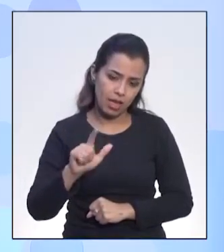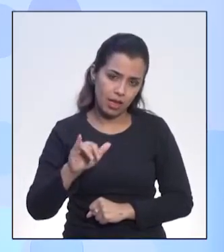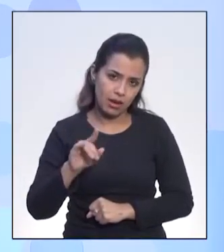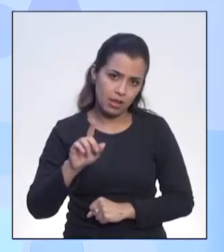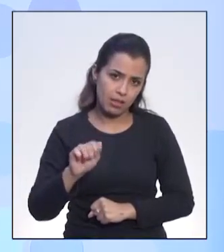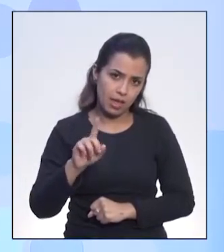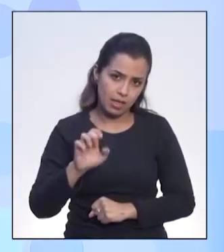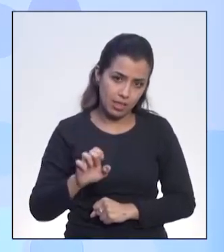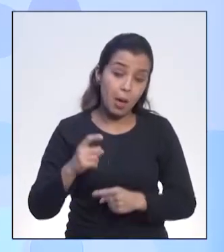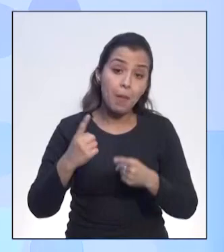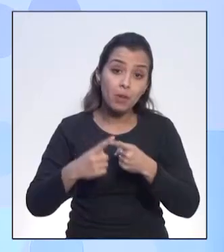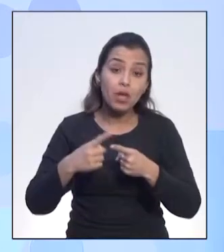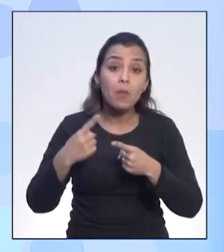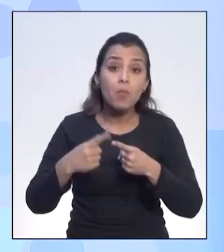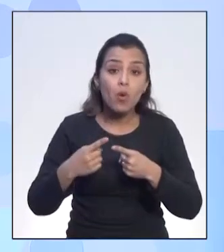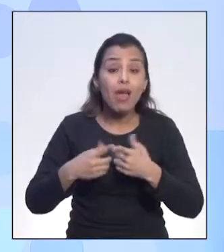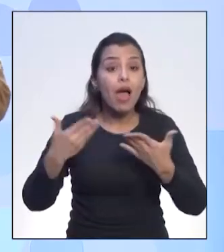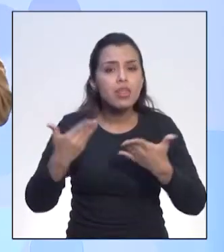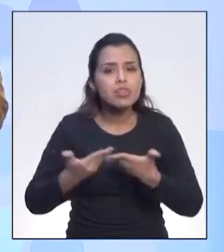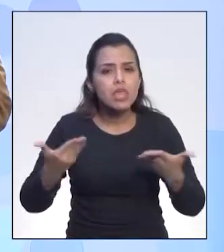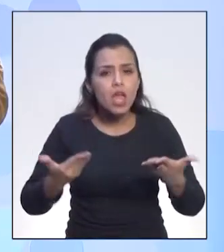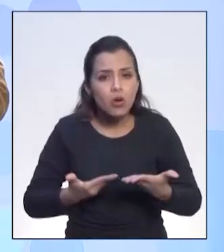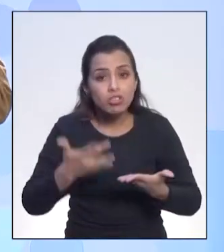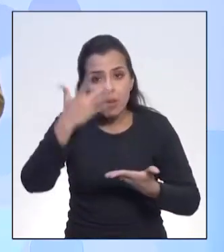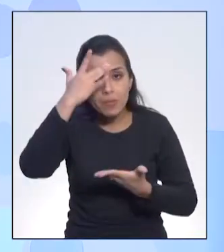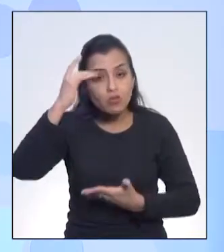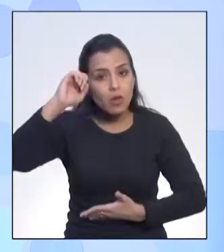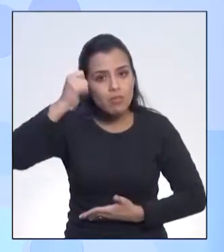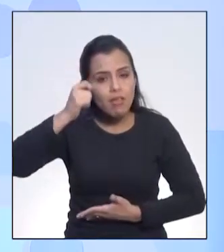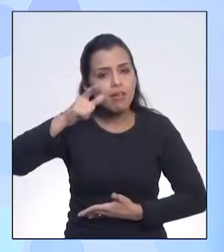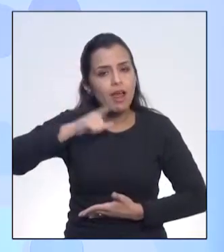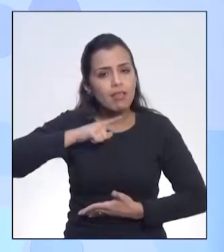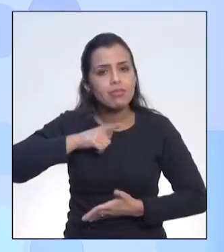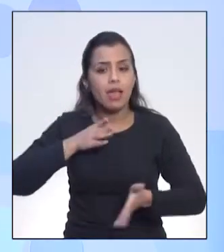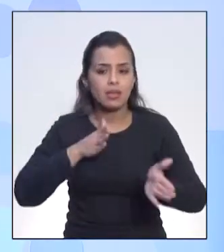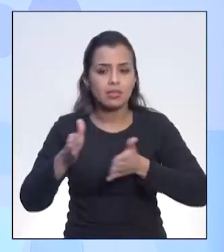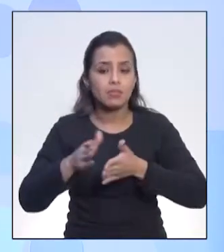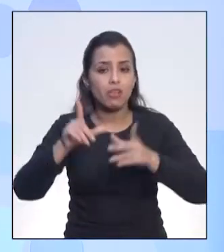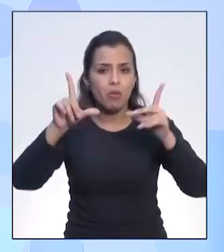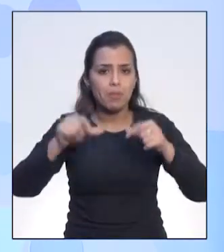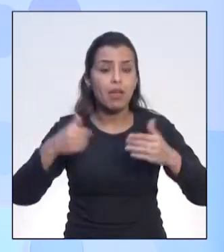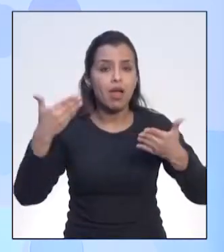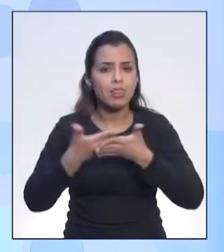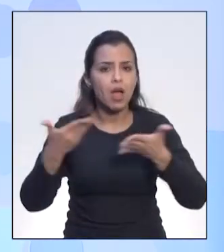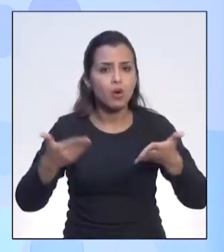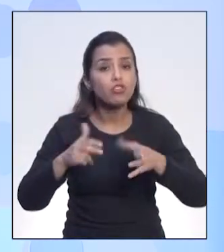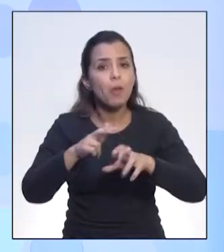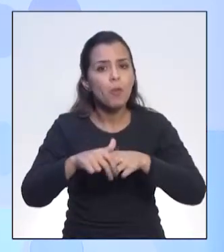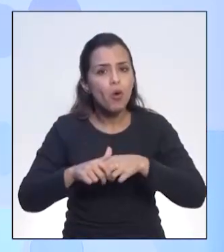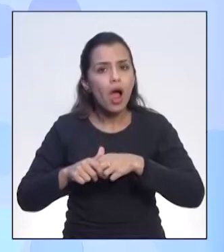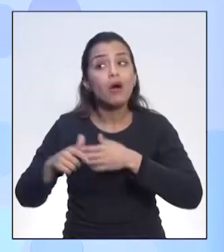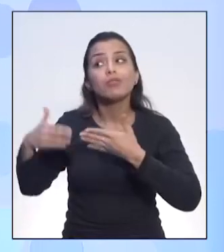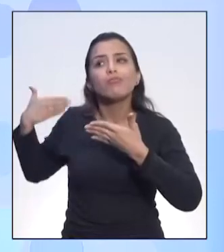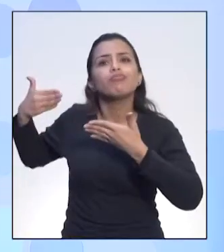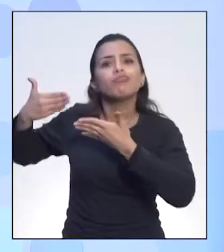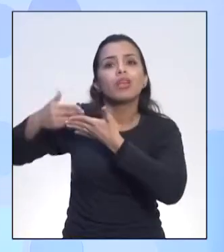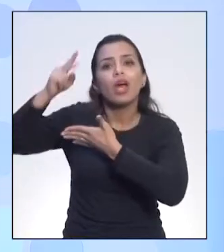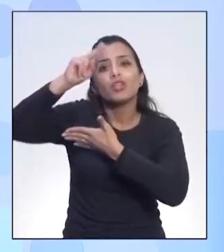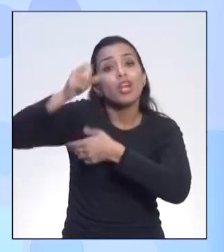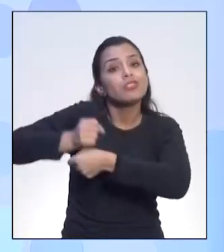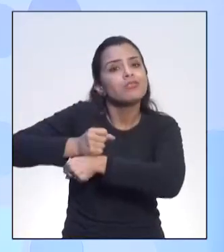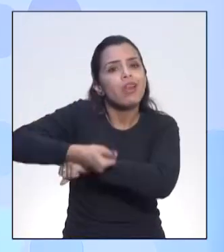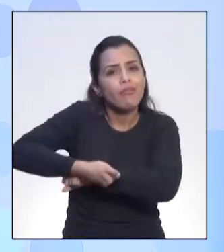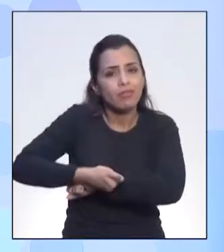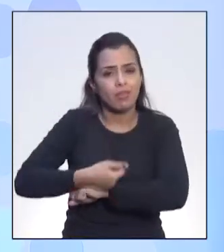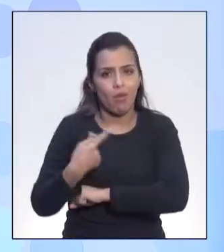elas ainda têm um número mais reduzido ainda de acesso aos direitos por causa da história de escravidão que nós temos no